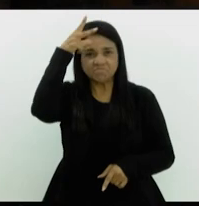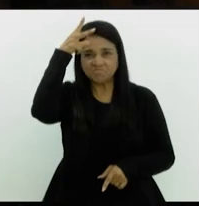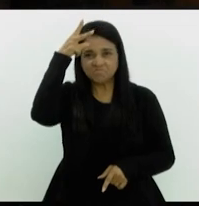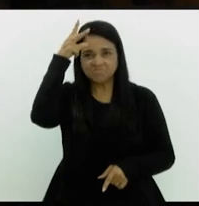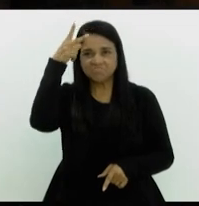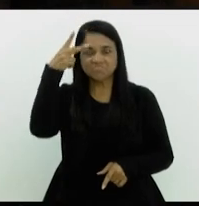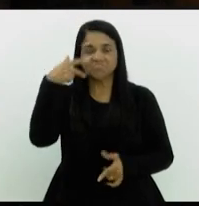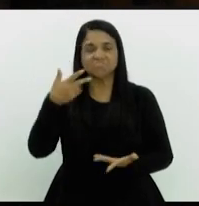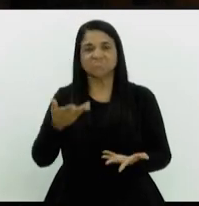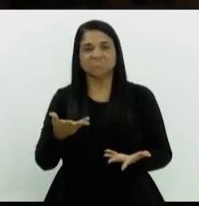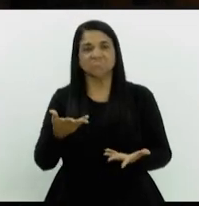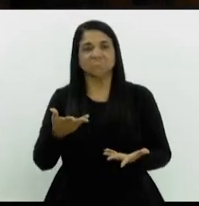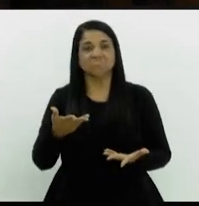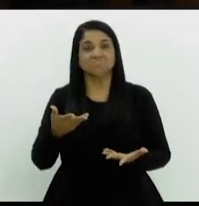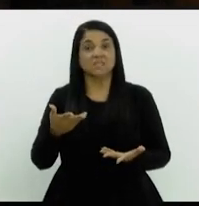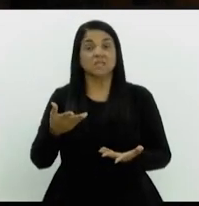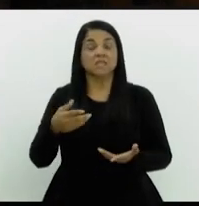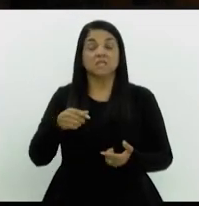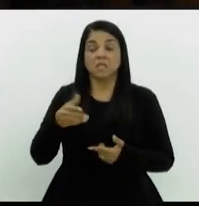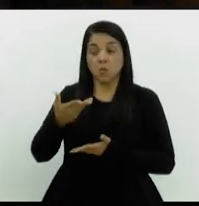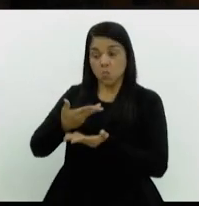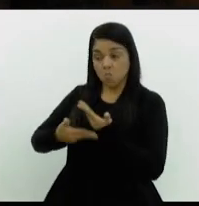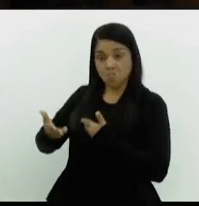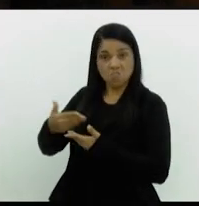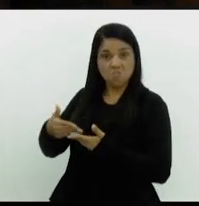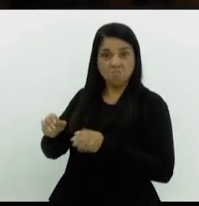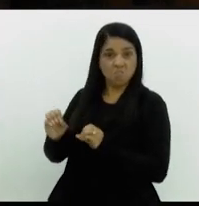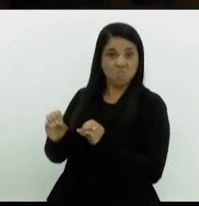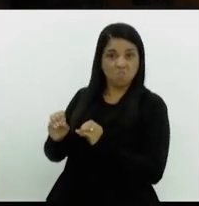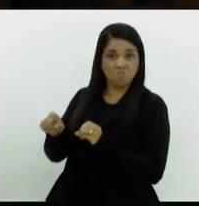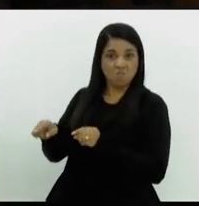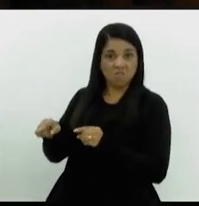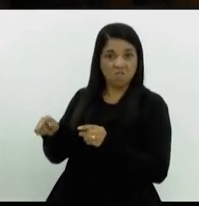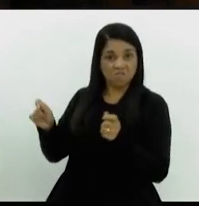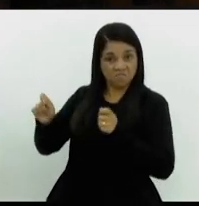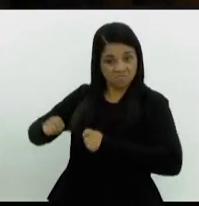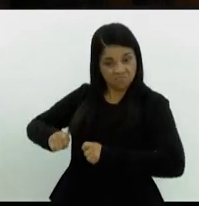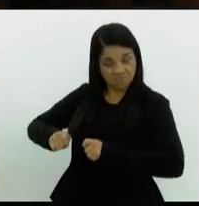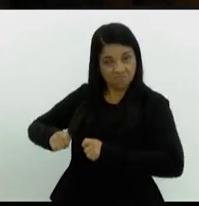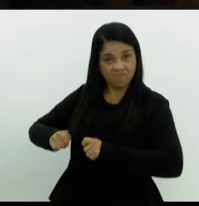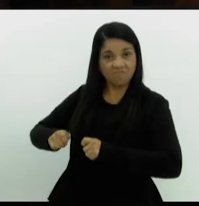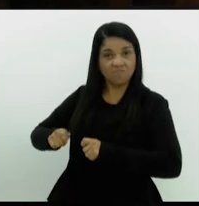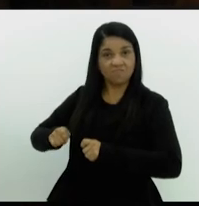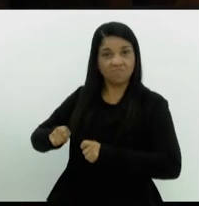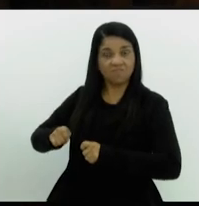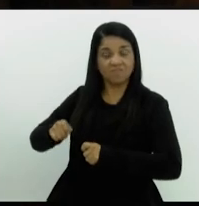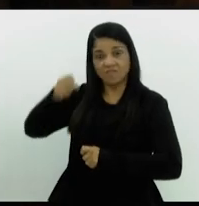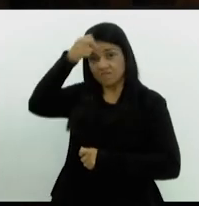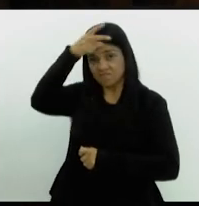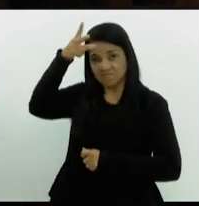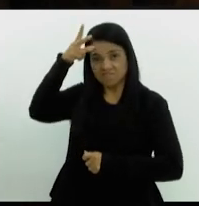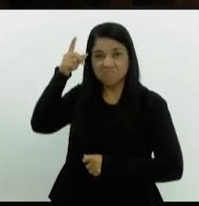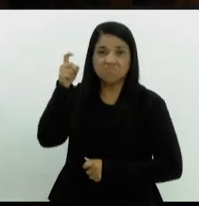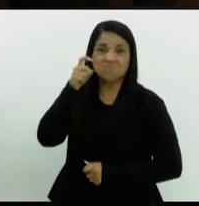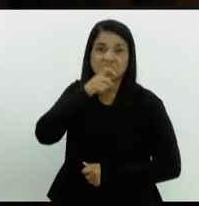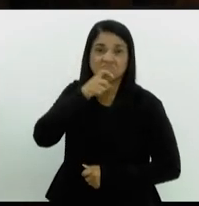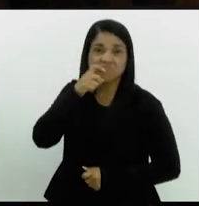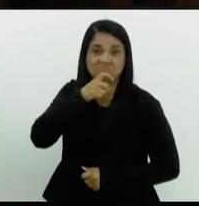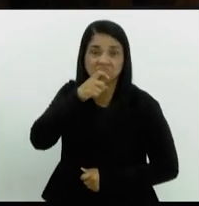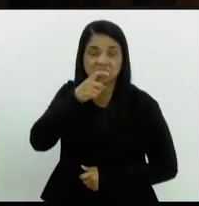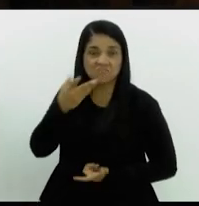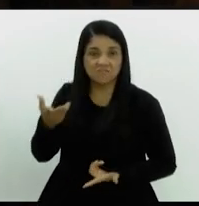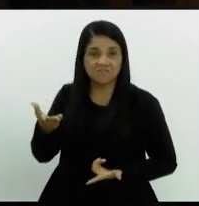interlocução nem com aqueles que permitem que hoje ele possa sair mentindo por aí, como no